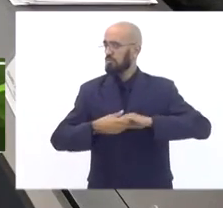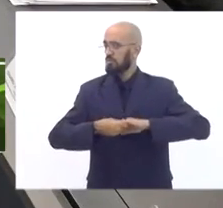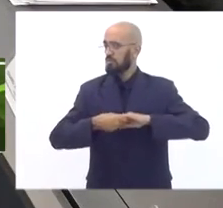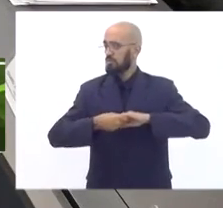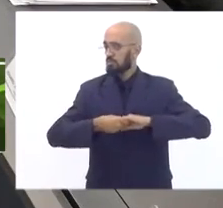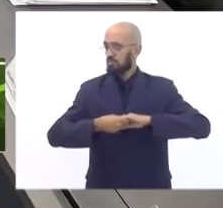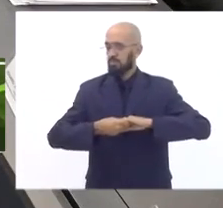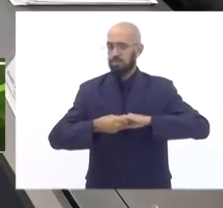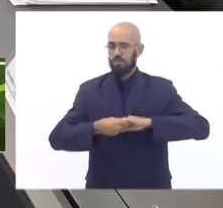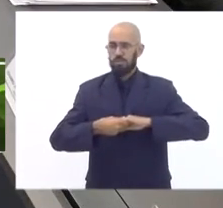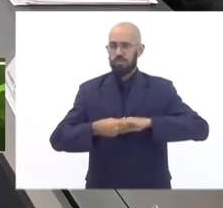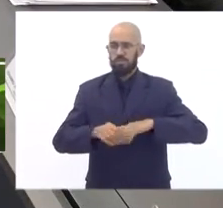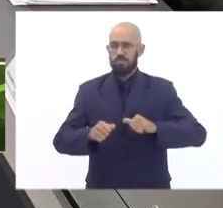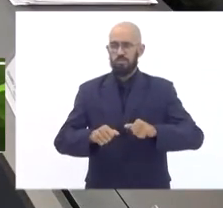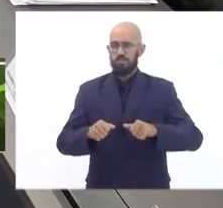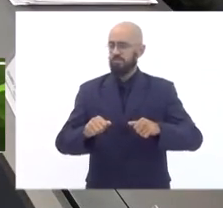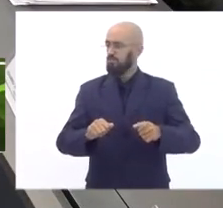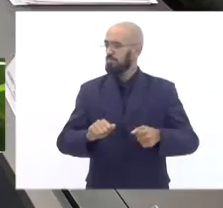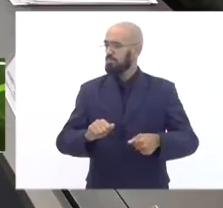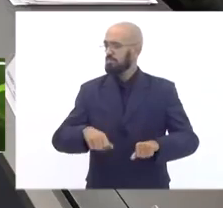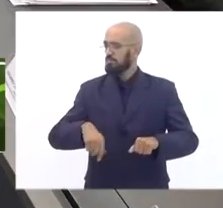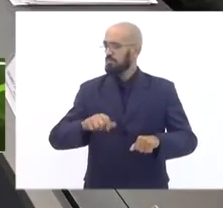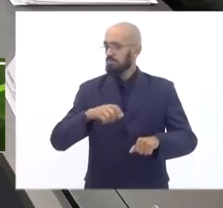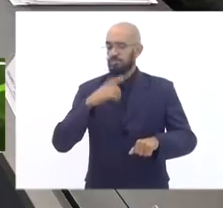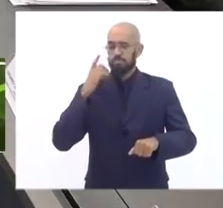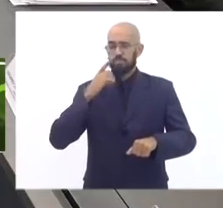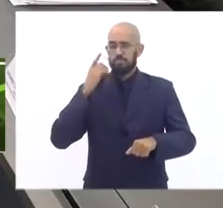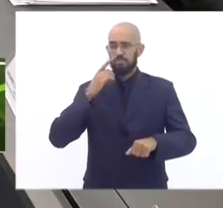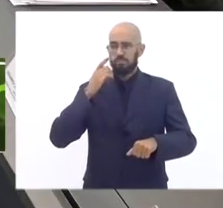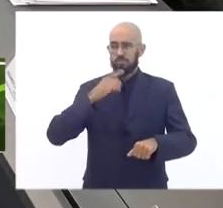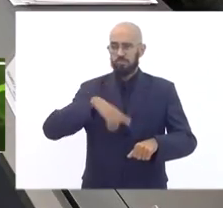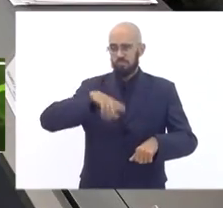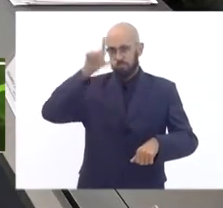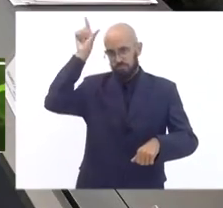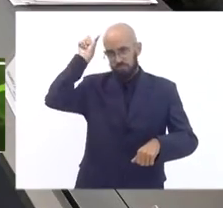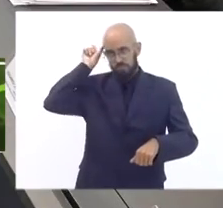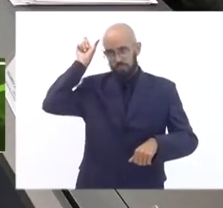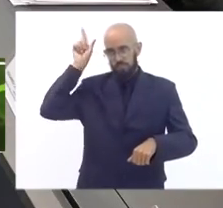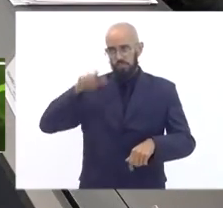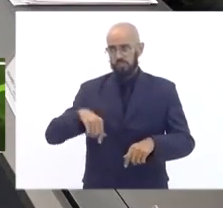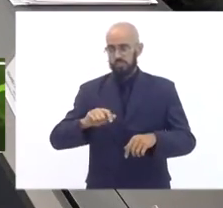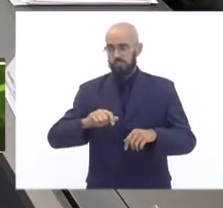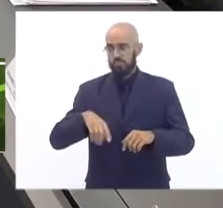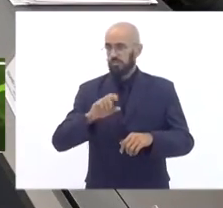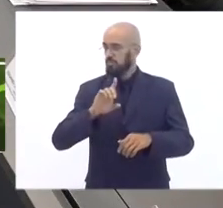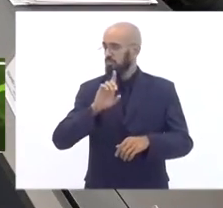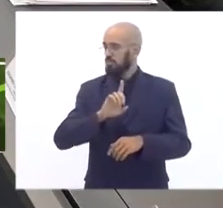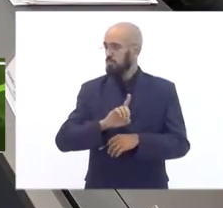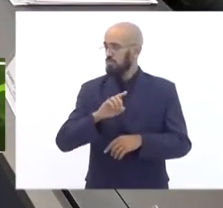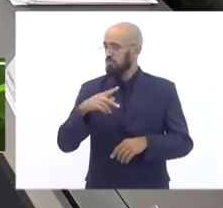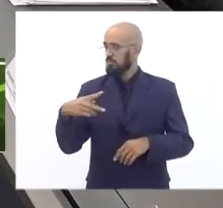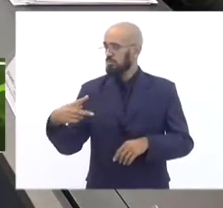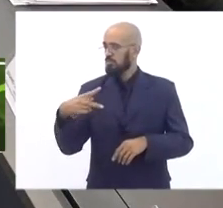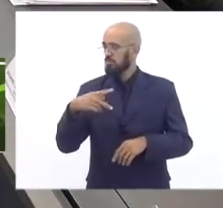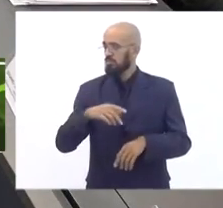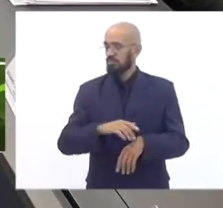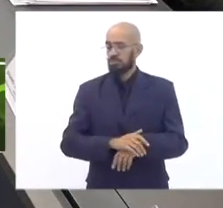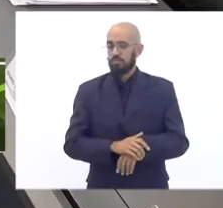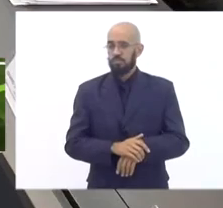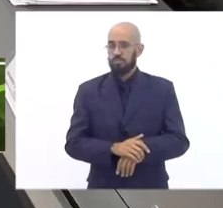senhora presidente, deputada Lucinha, todos os demais presentes, a Defensoria Pública, a Getransp,